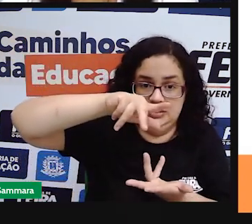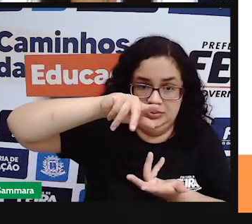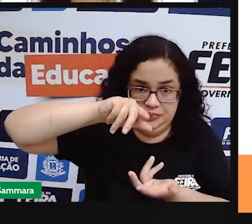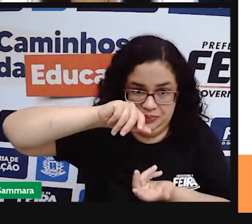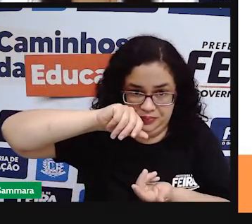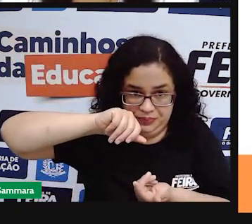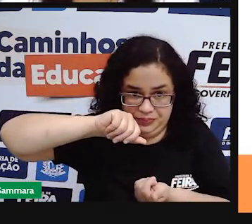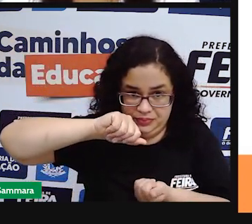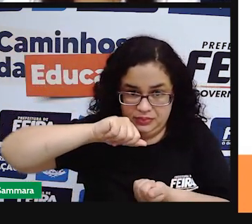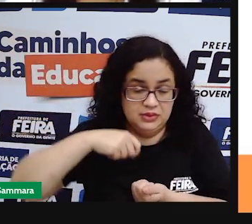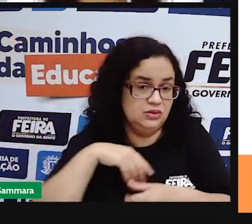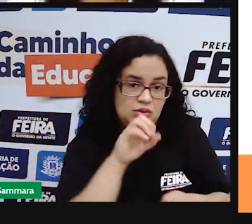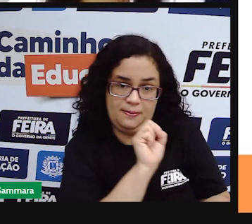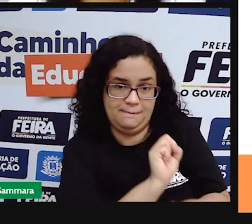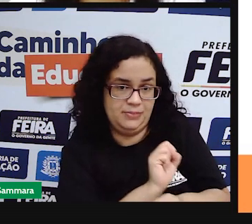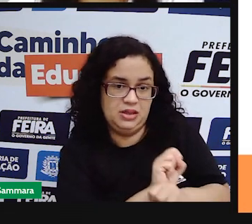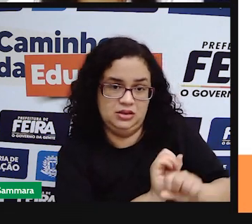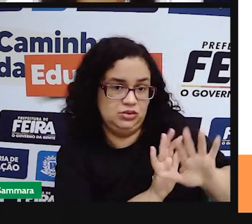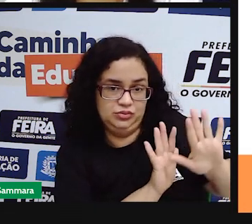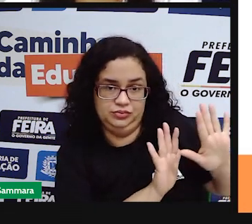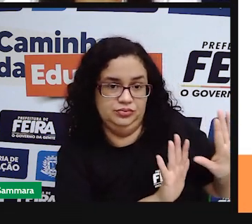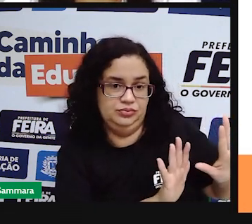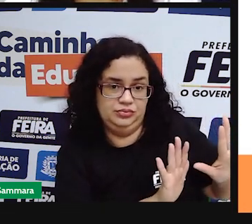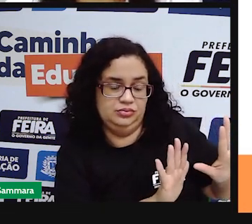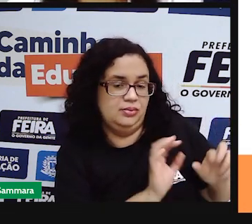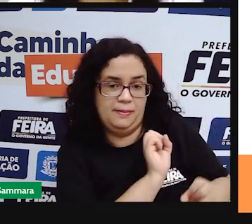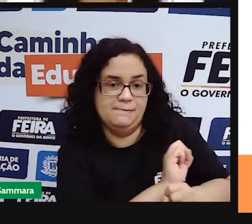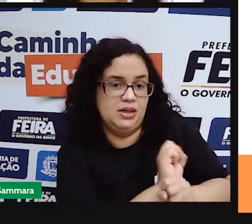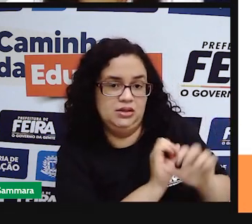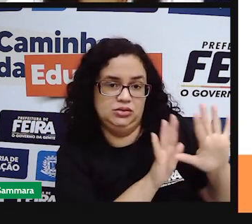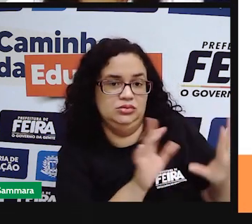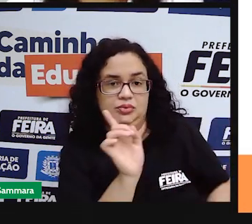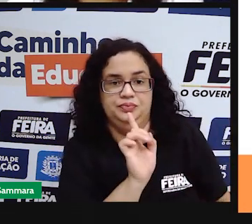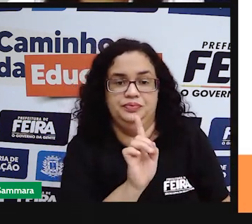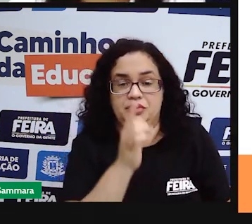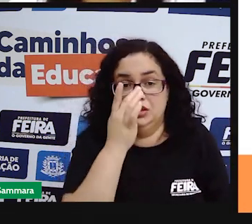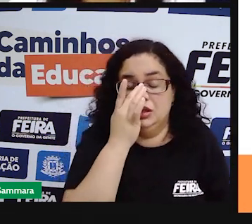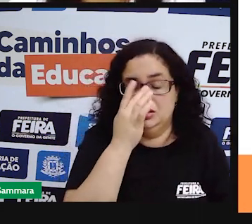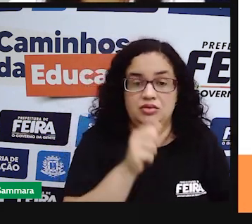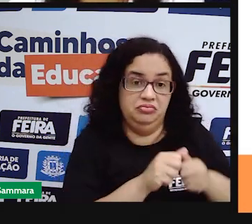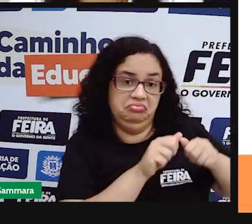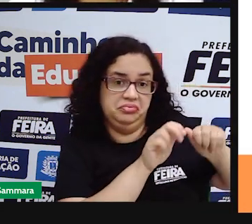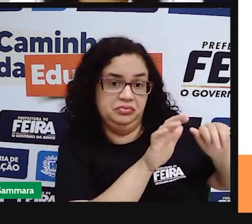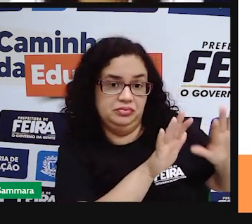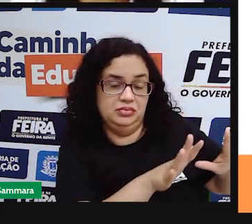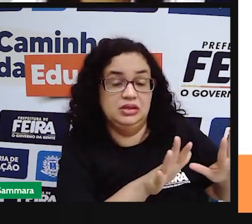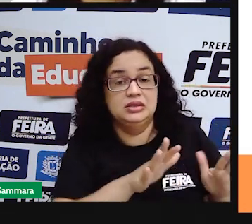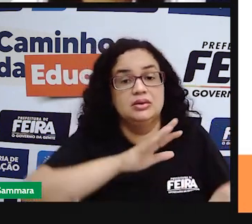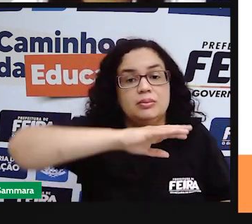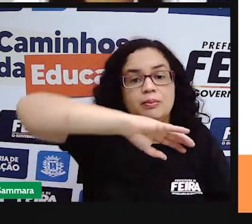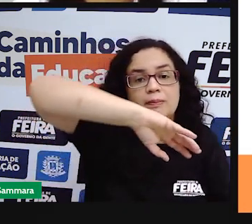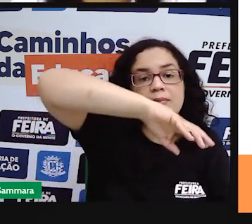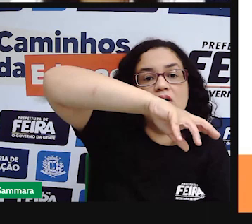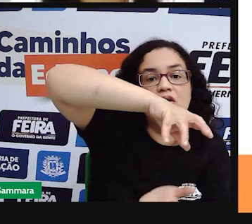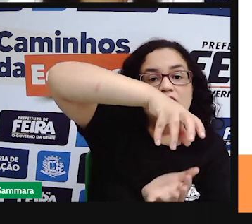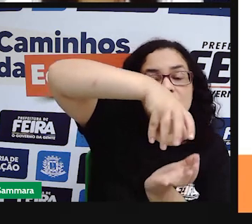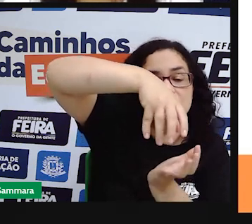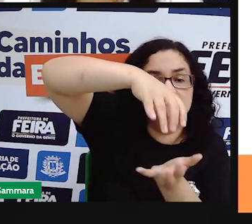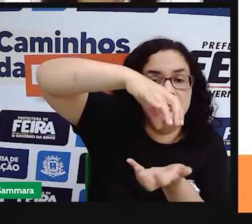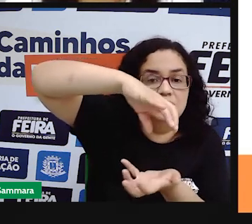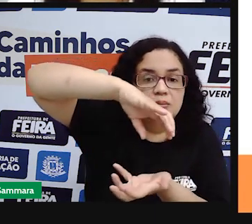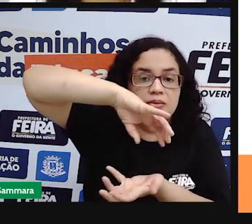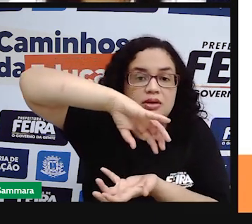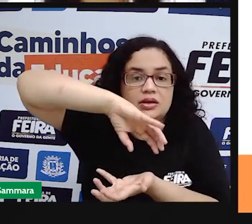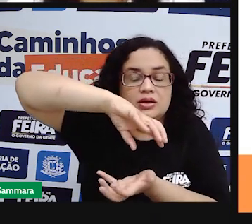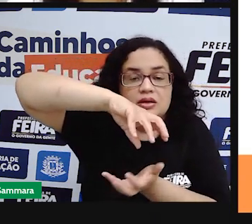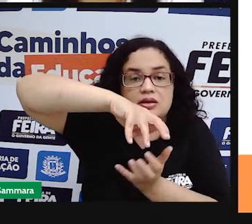ele não está lá parado, ele não está lá estagnado, né? Preso, ele está se movimentando. E ele faz